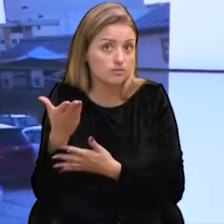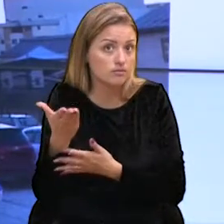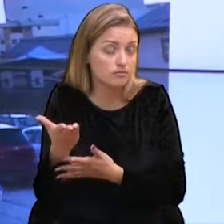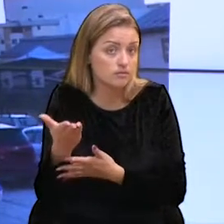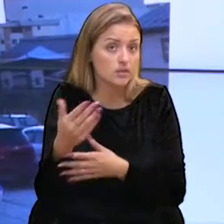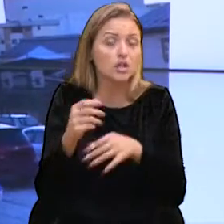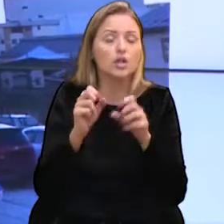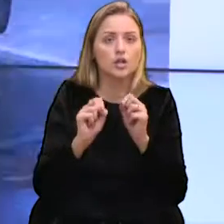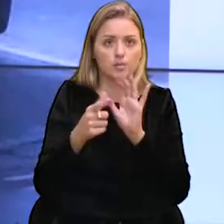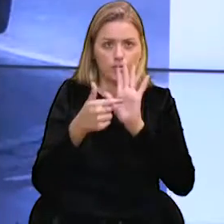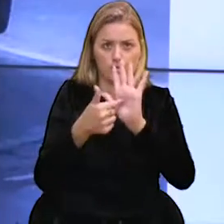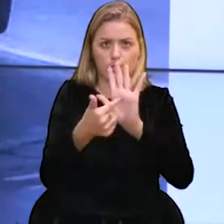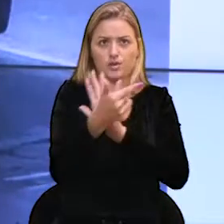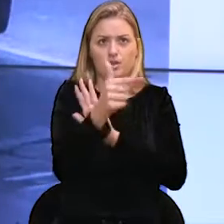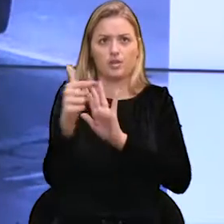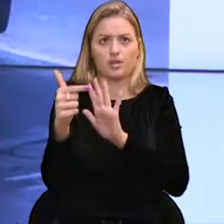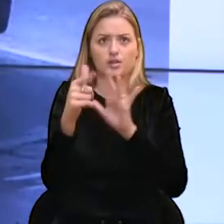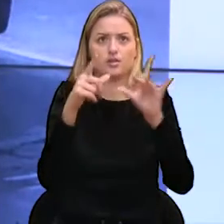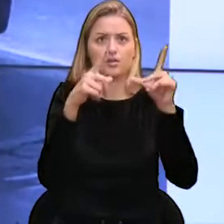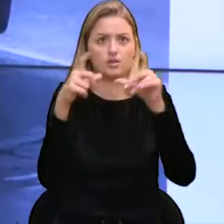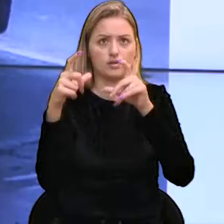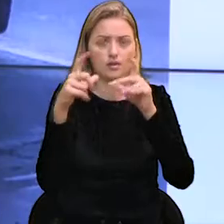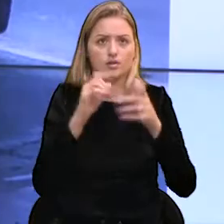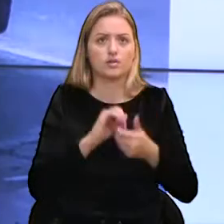Pode mostrar as outras fotografias, por favor?